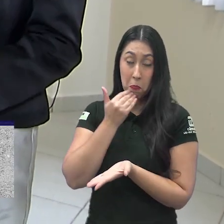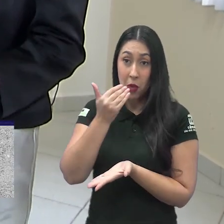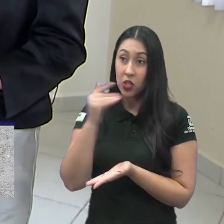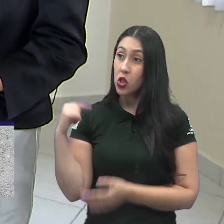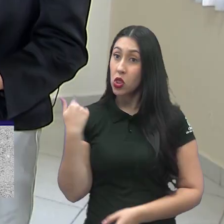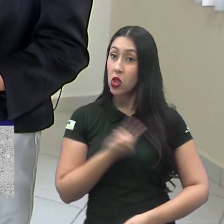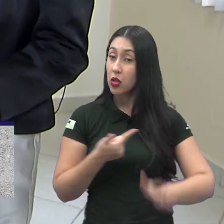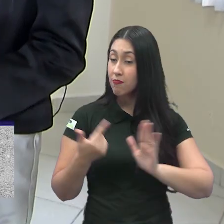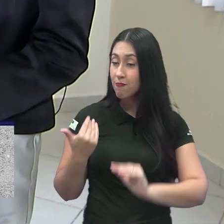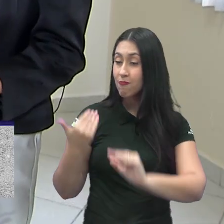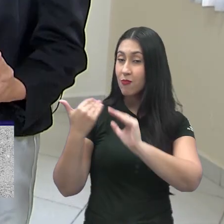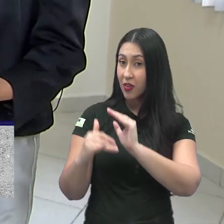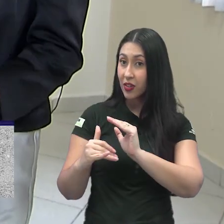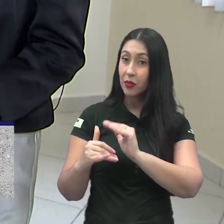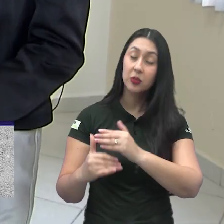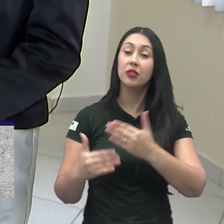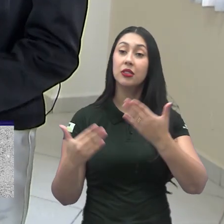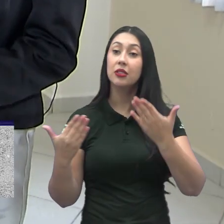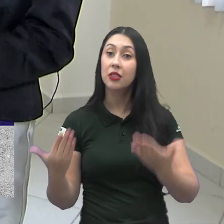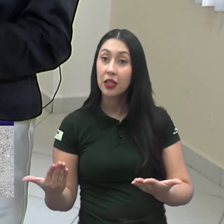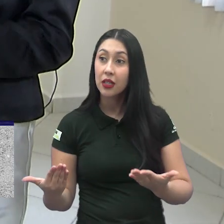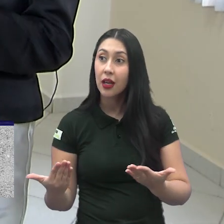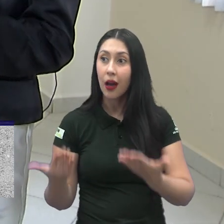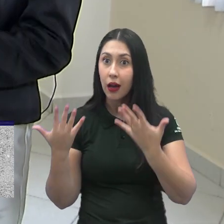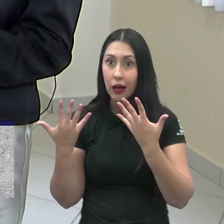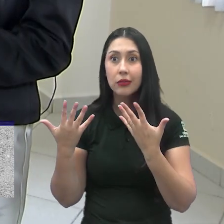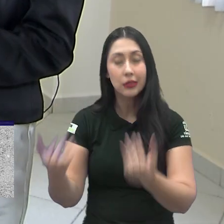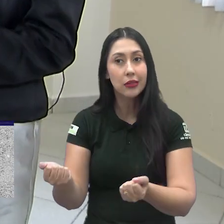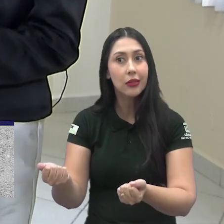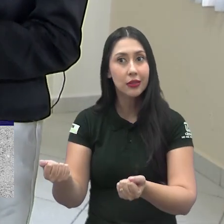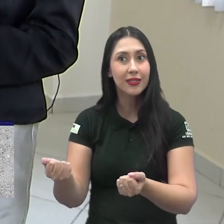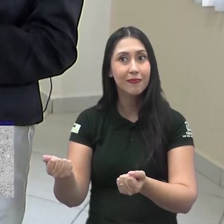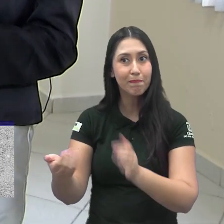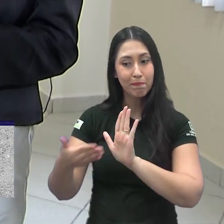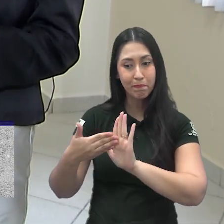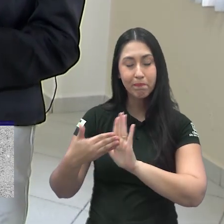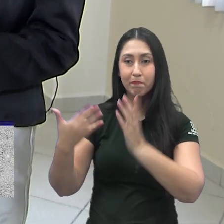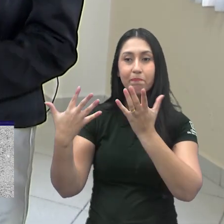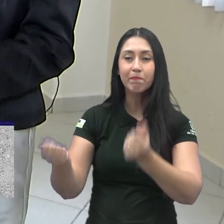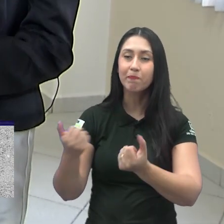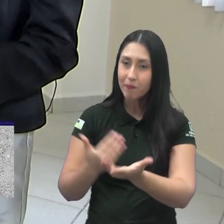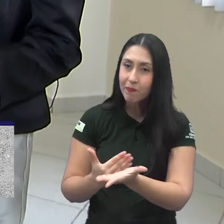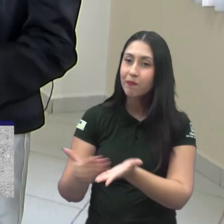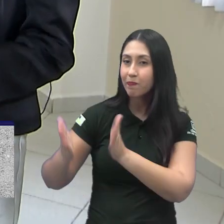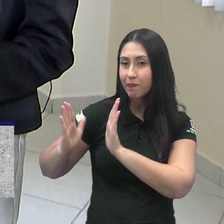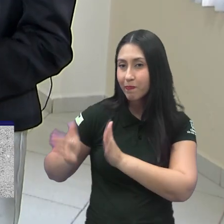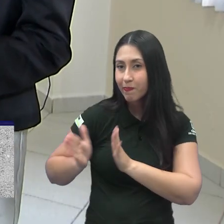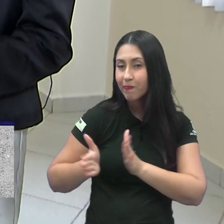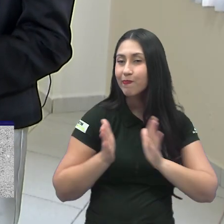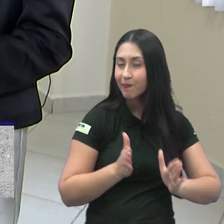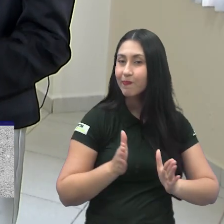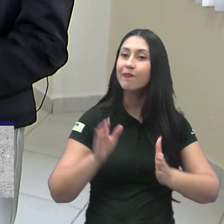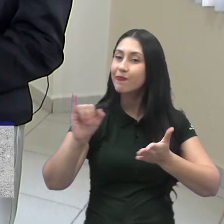Nós enviamos a cotação e daí quando ele aceita a nossa proposta, começa o processo